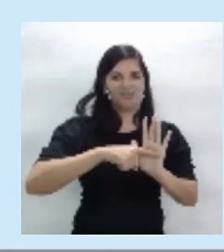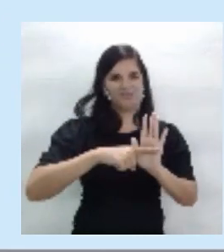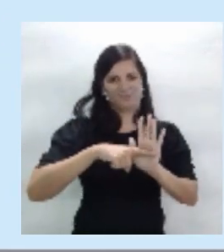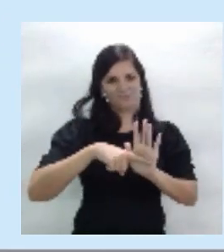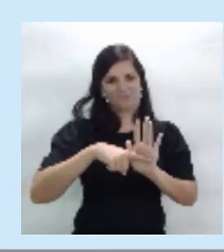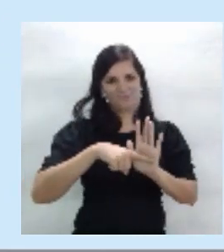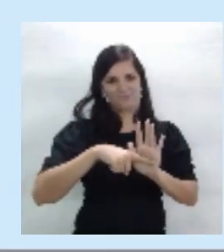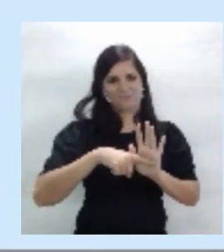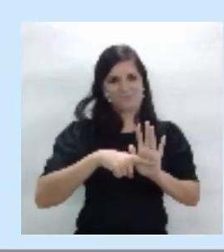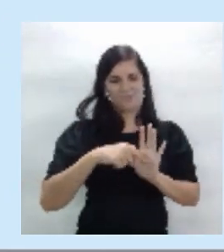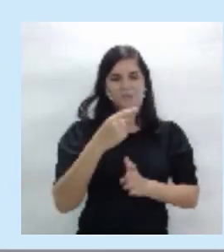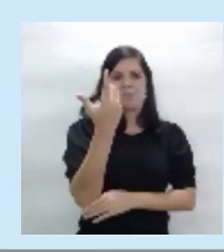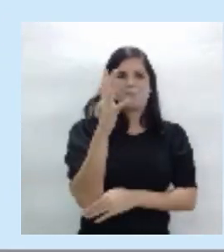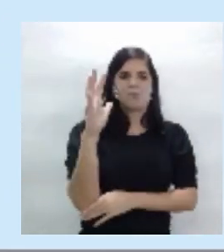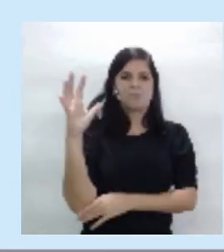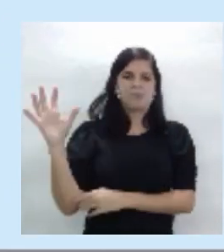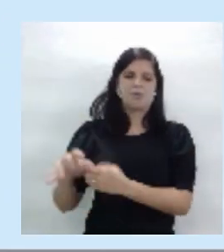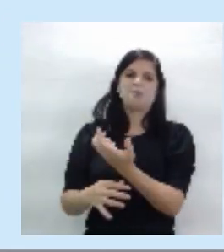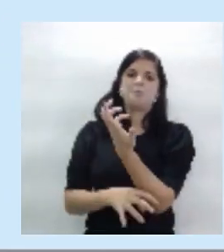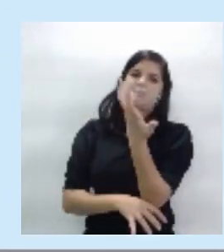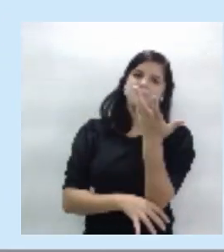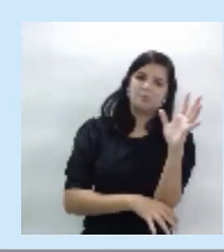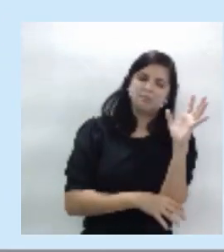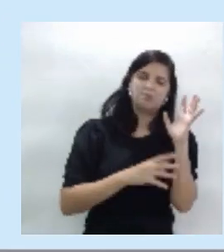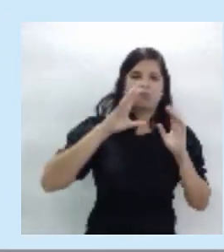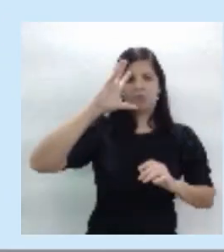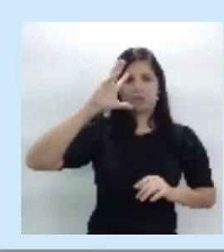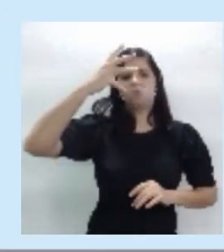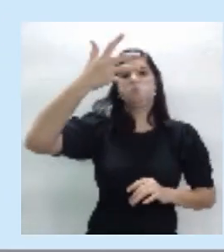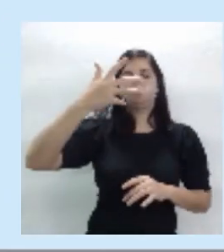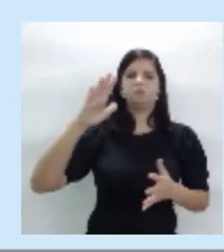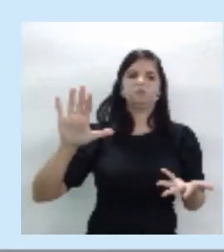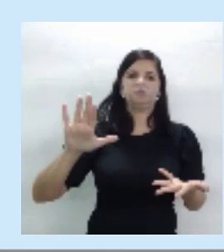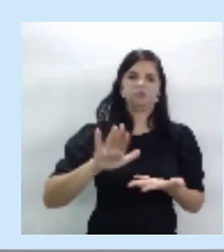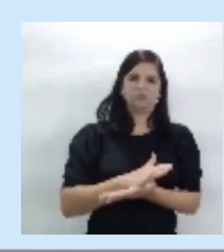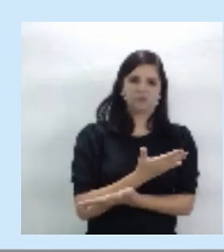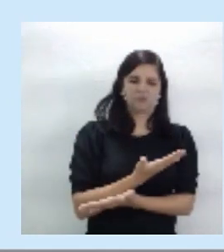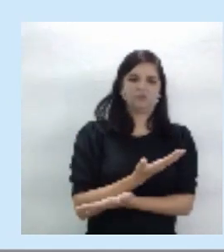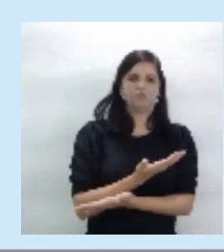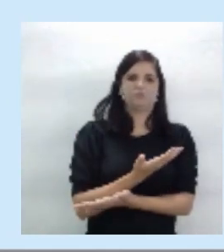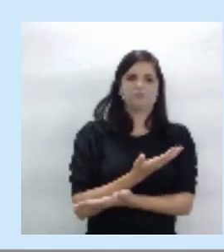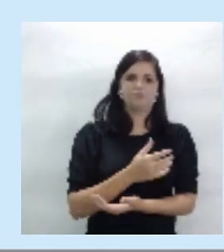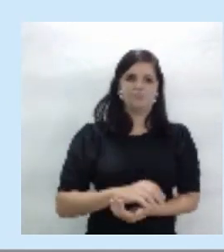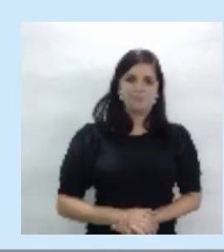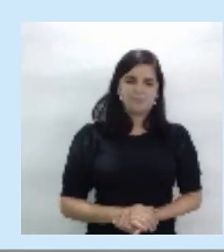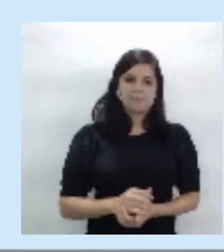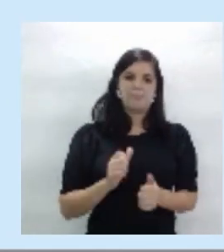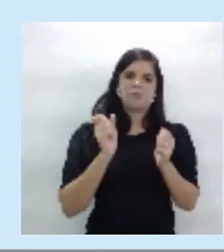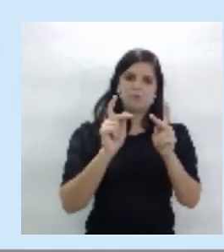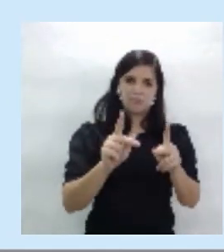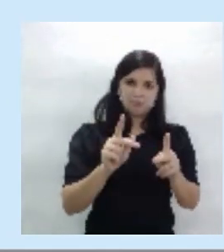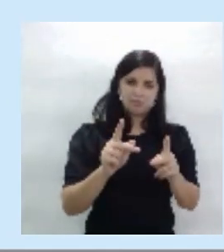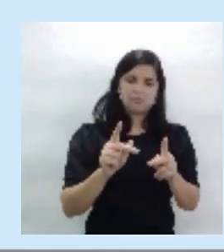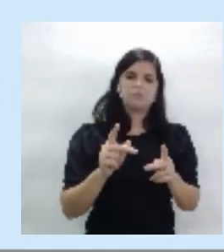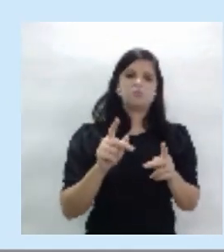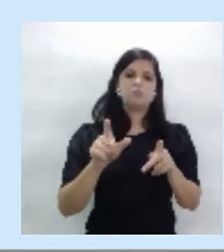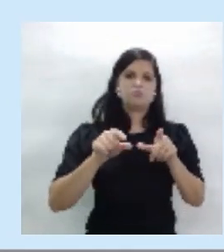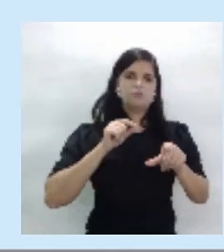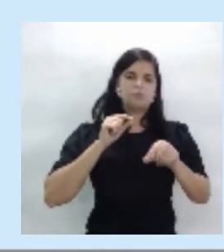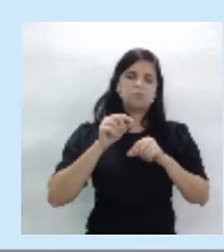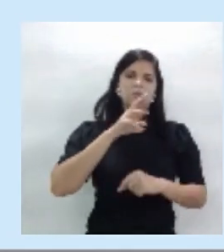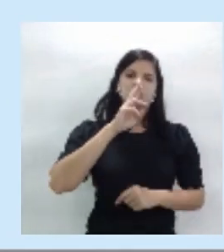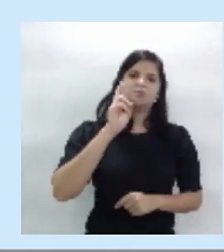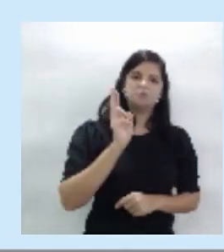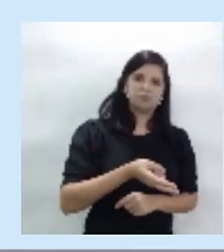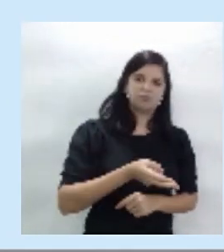vezes, com o meio ambiente, causando desmatamento, causando destruição. Ok? Então, todas as alternativas aí,